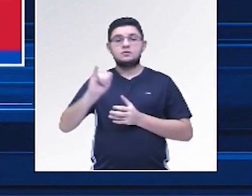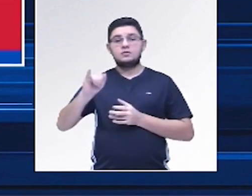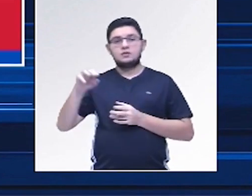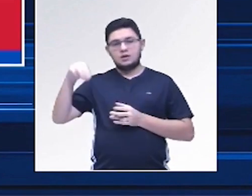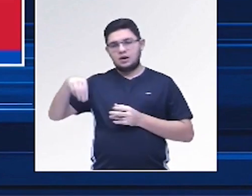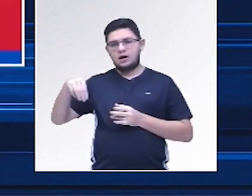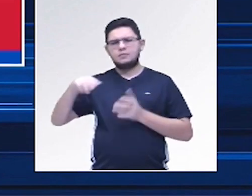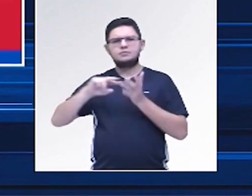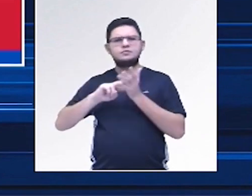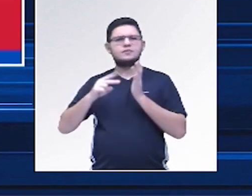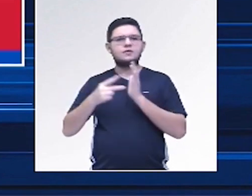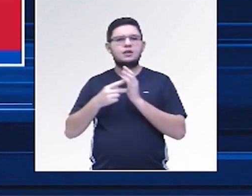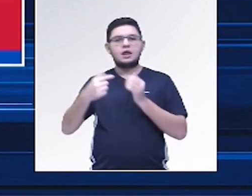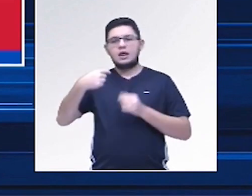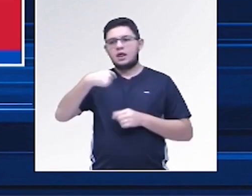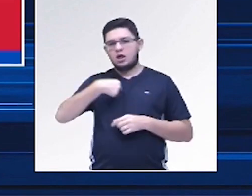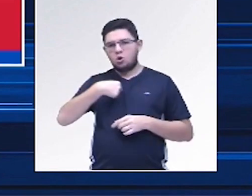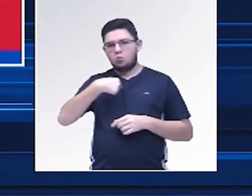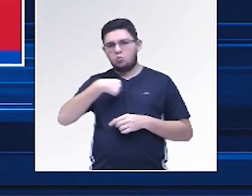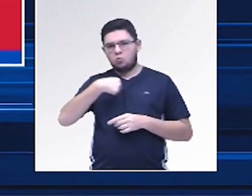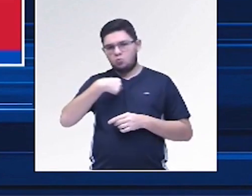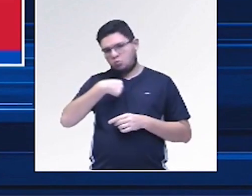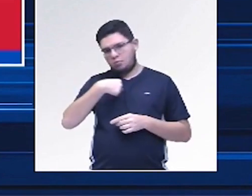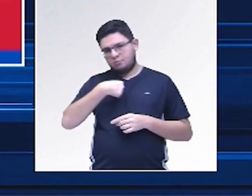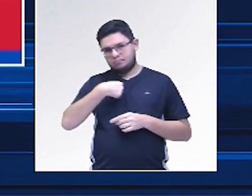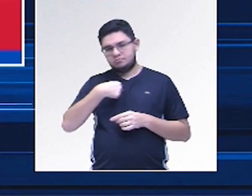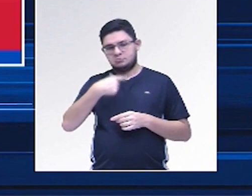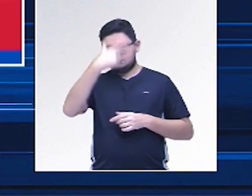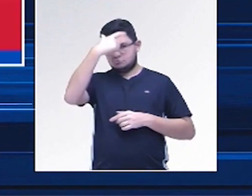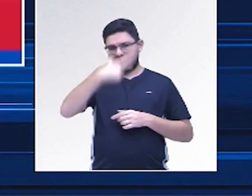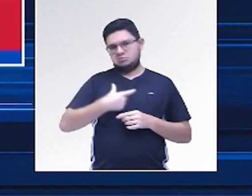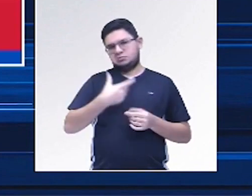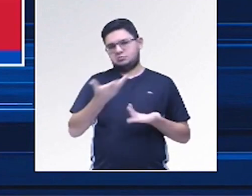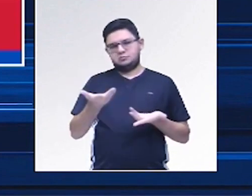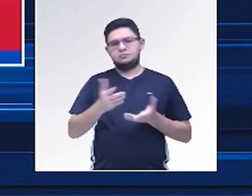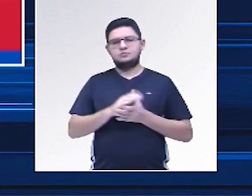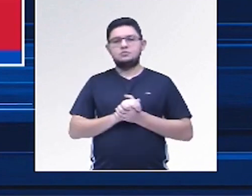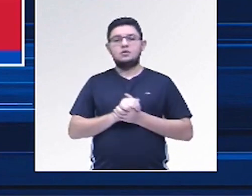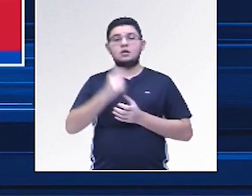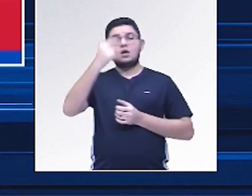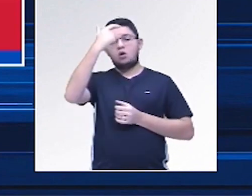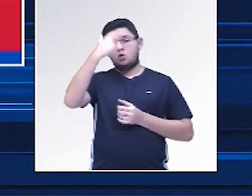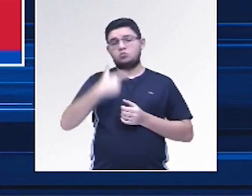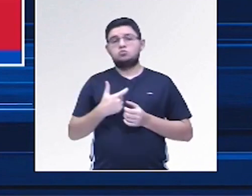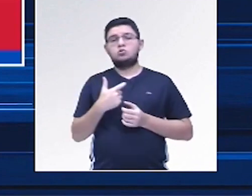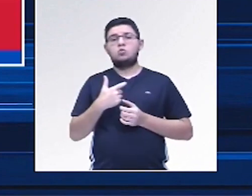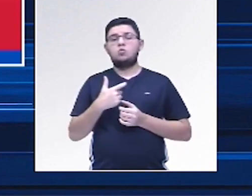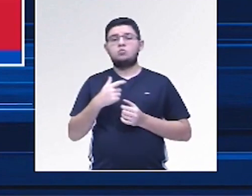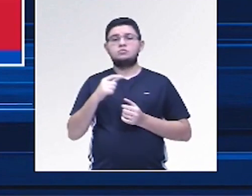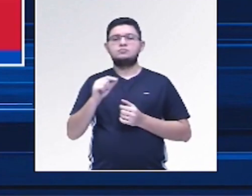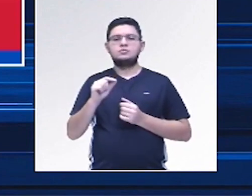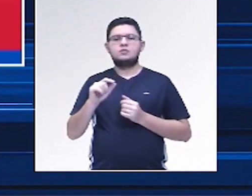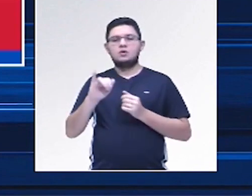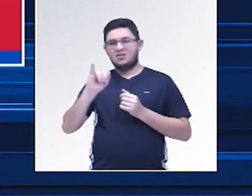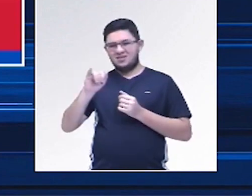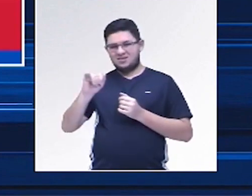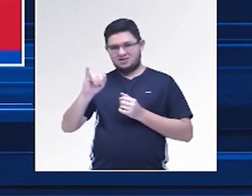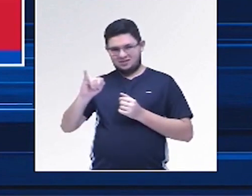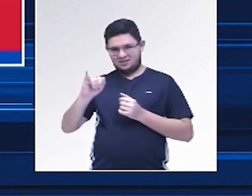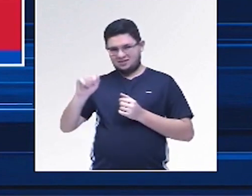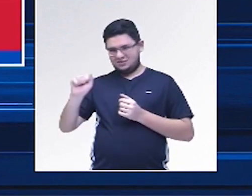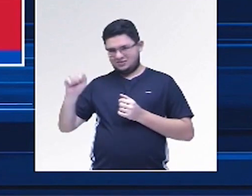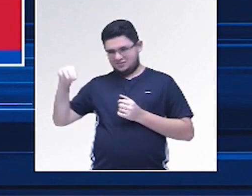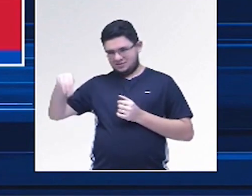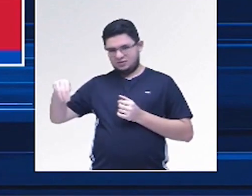to be, apóstrofo M aí. I am. I'm Solomon. Eu sou o Solomon. Continuando.